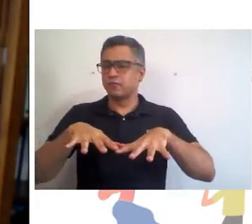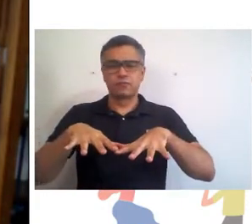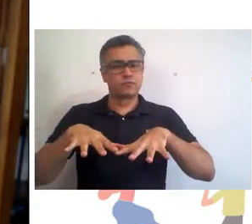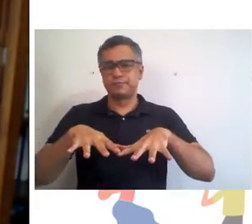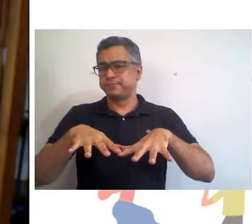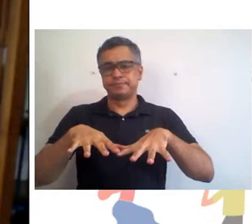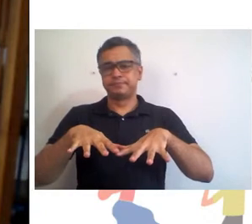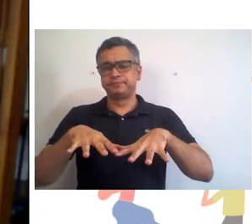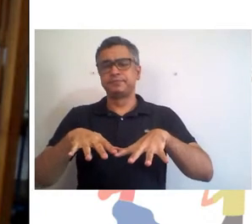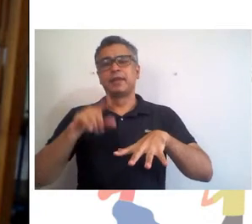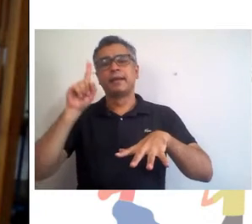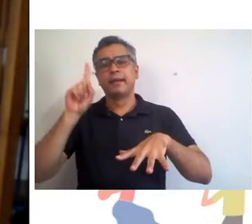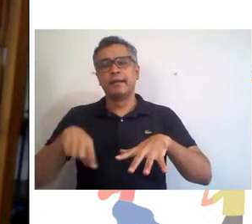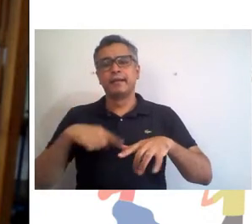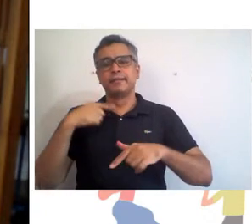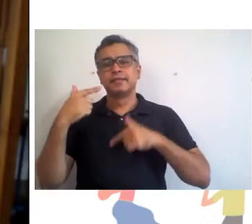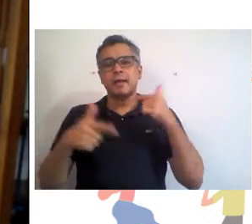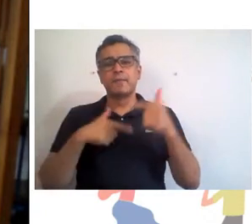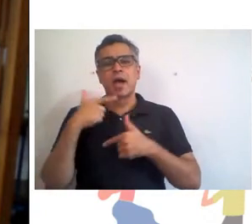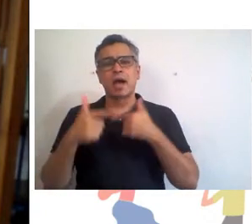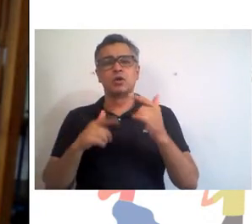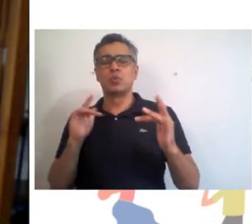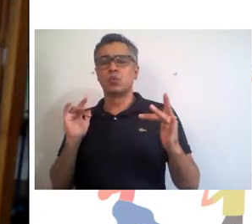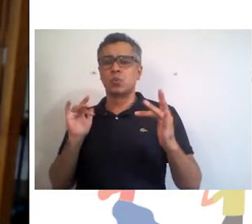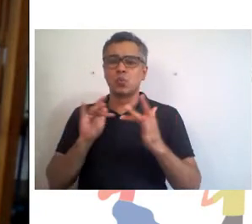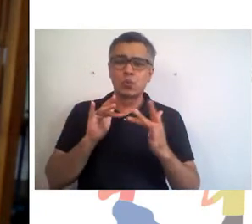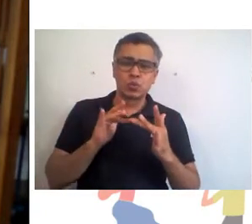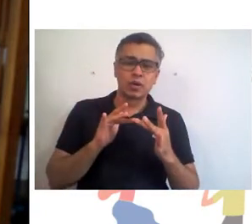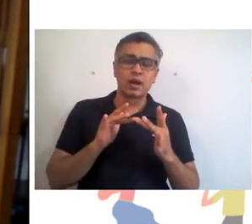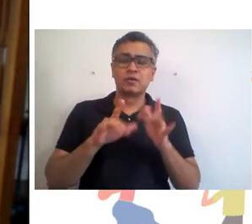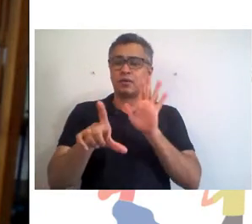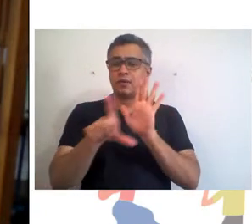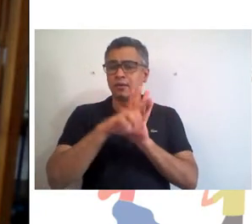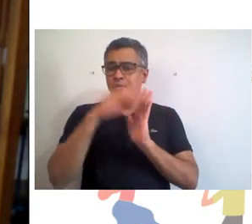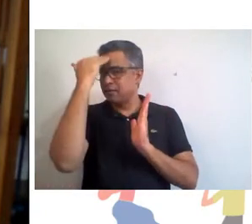atividades ligadas à ilegalidade no país, né?